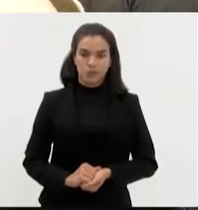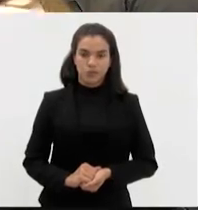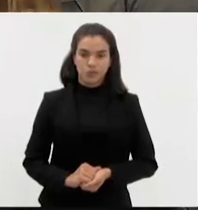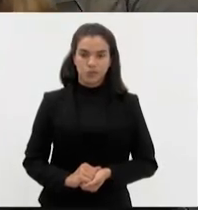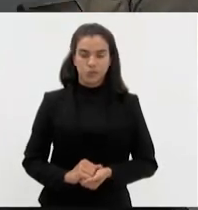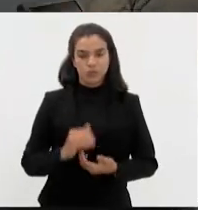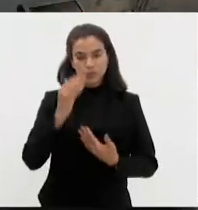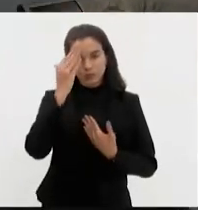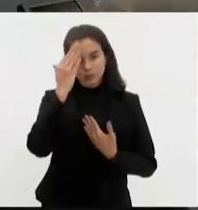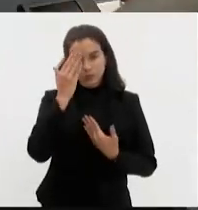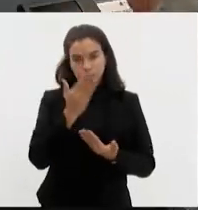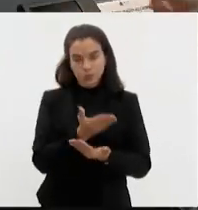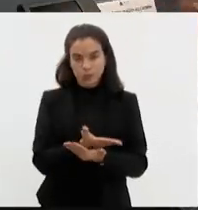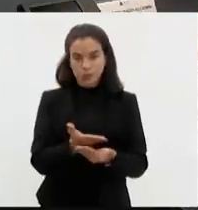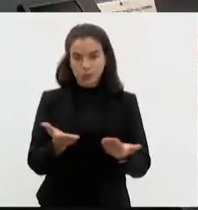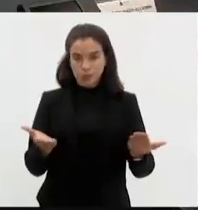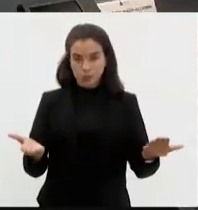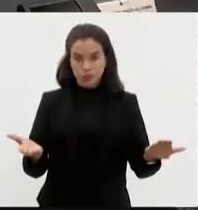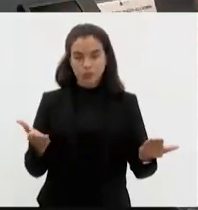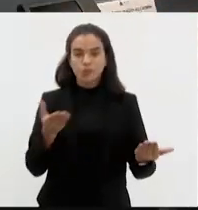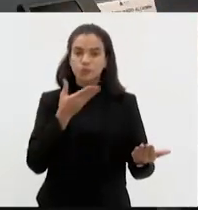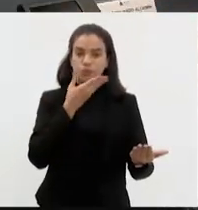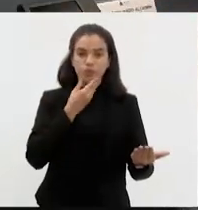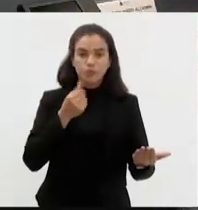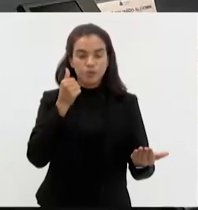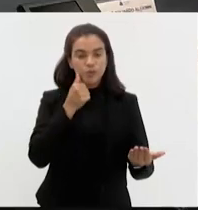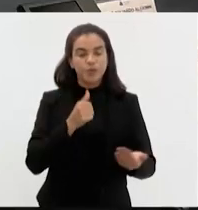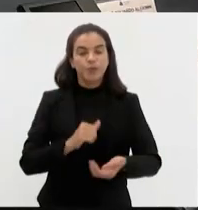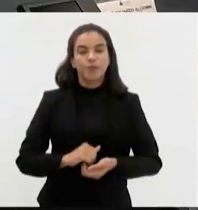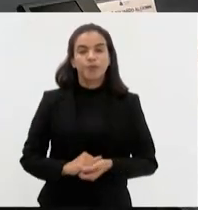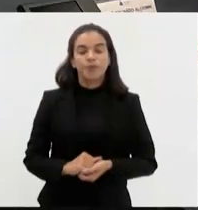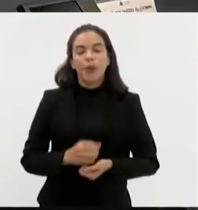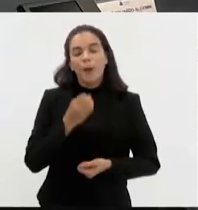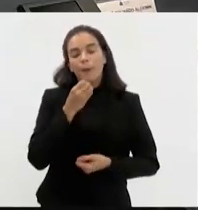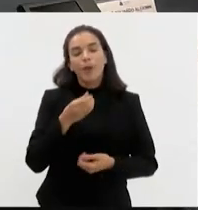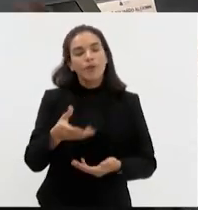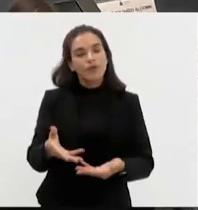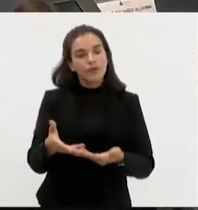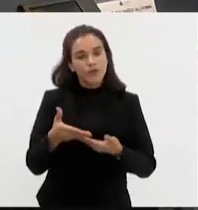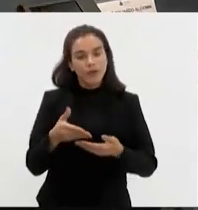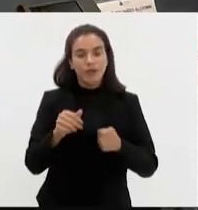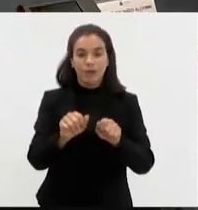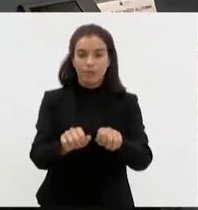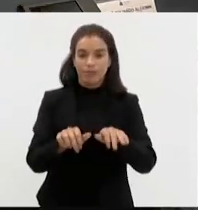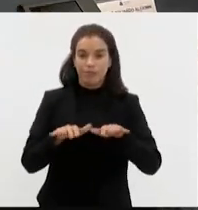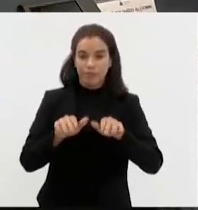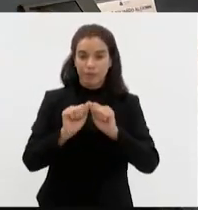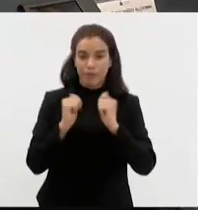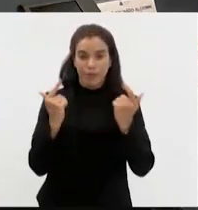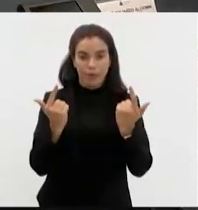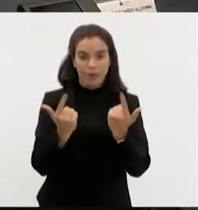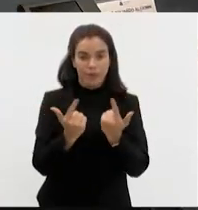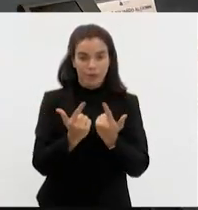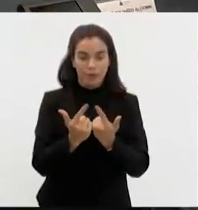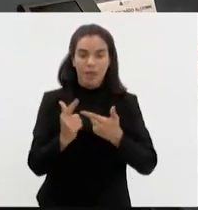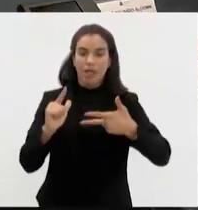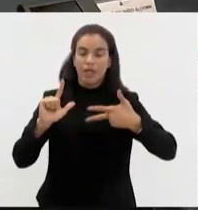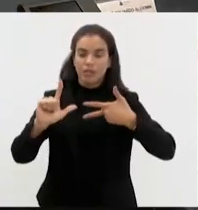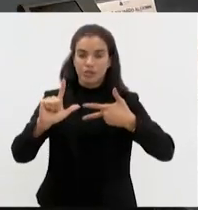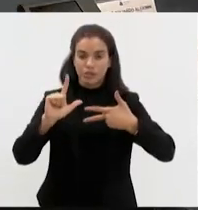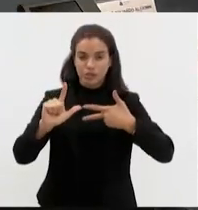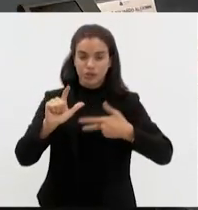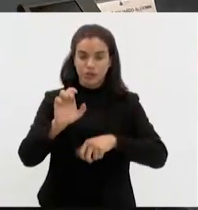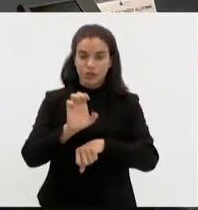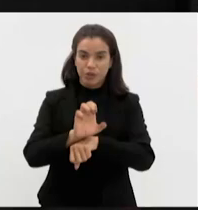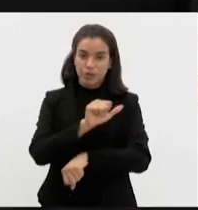muito obrigada a todos e a todas sejam bem-vindos à Assembleia Legislativa do Estado do Rio de Janeiro